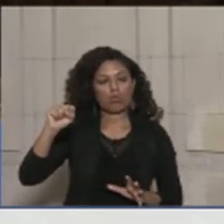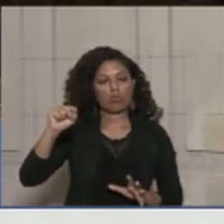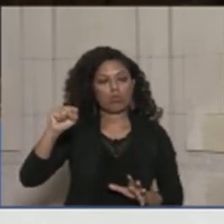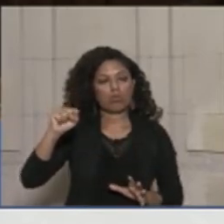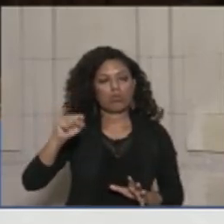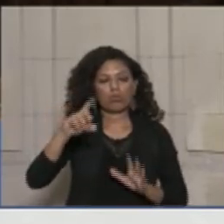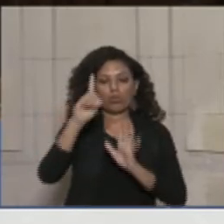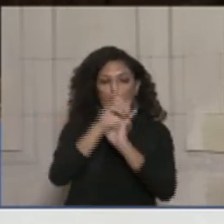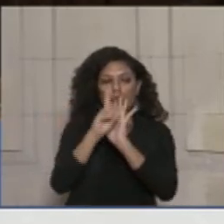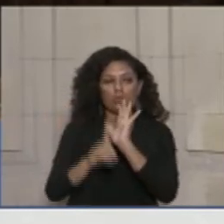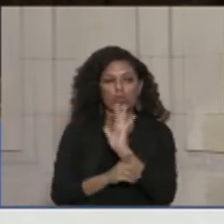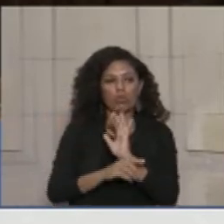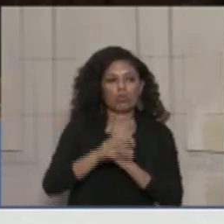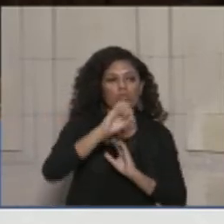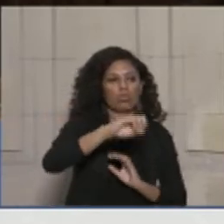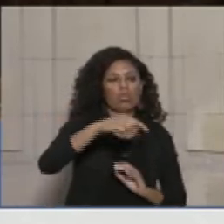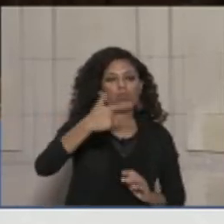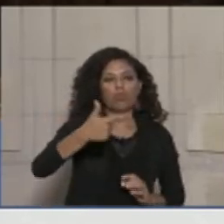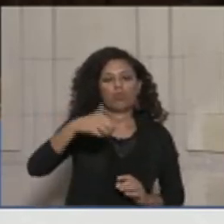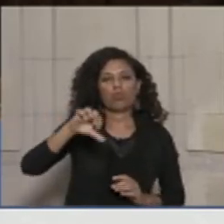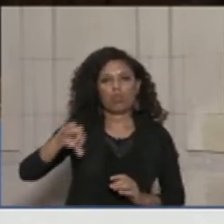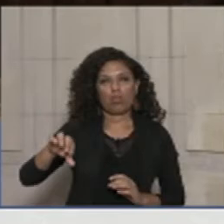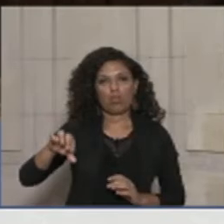os decretos 029,